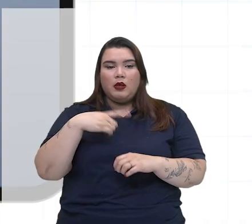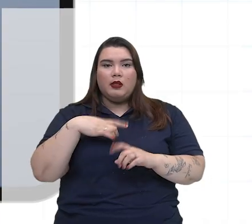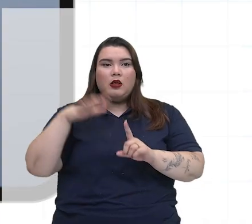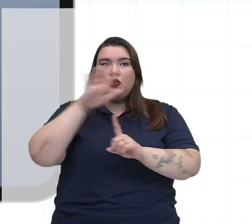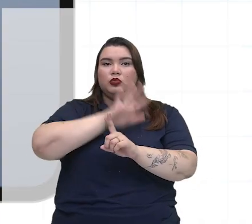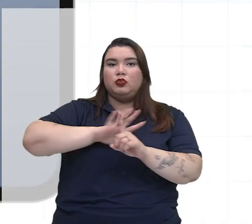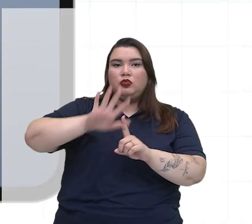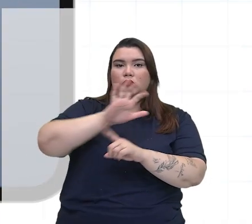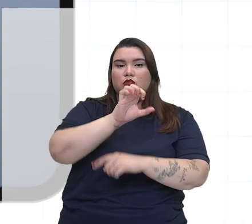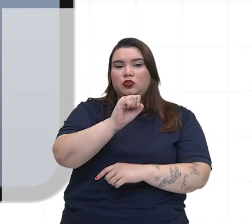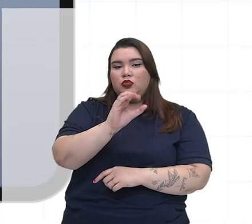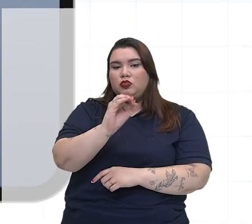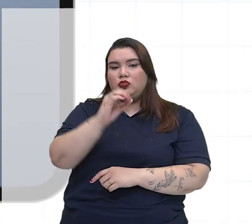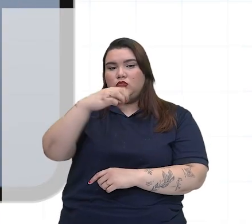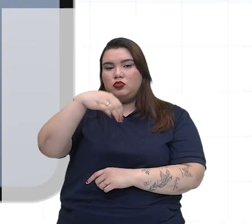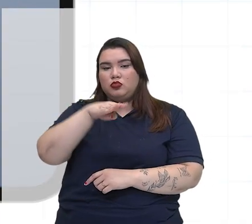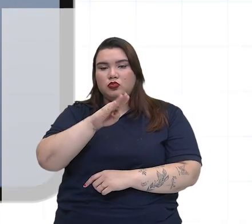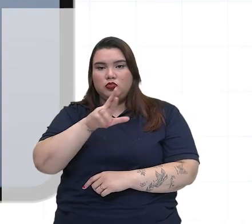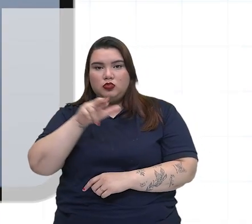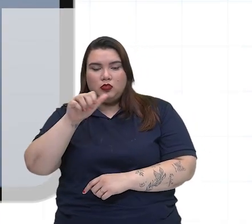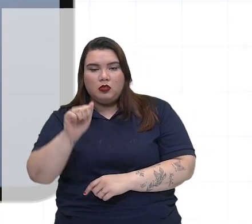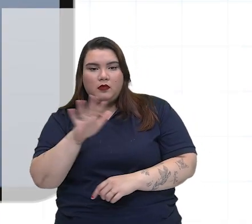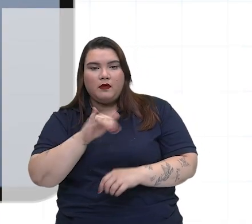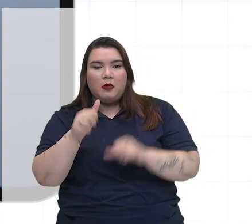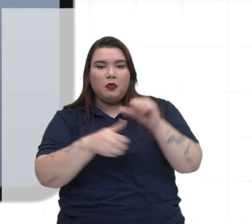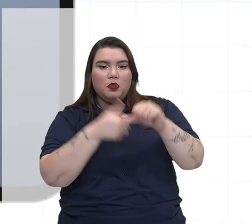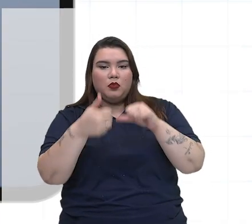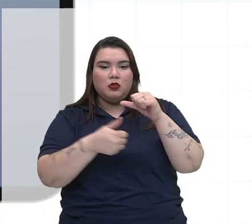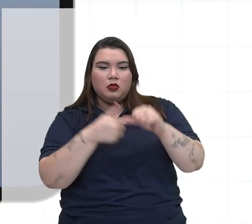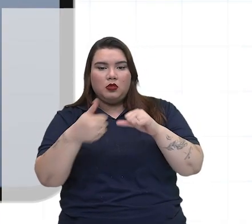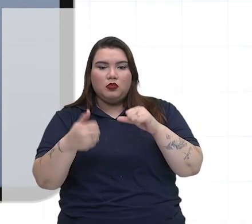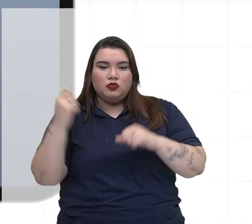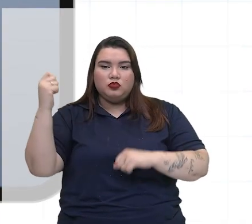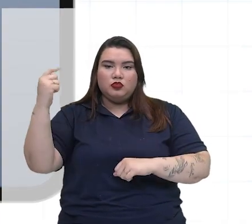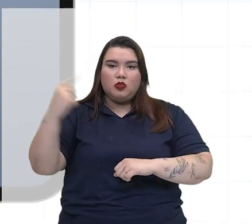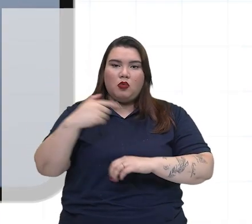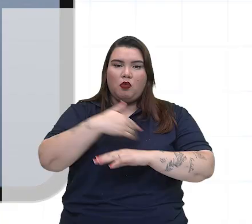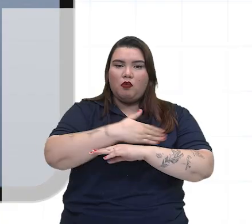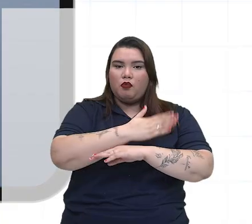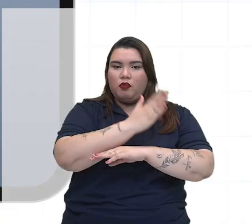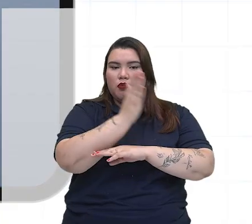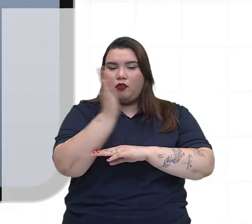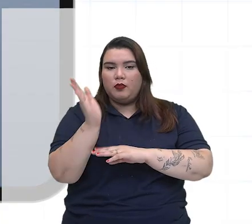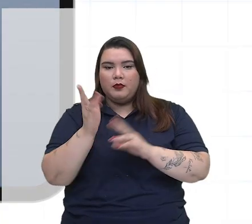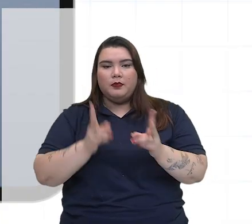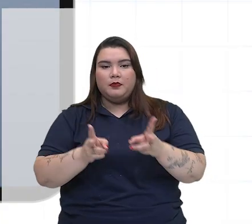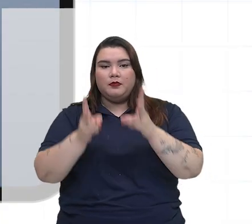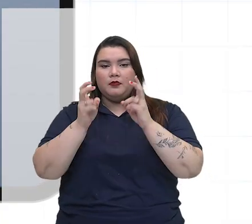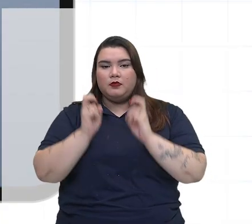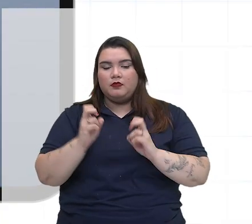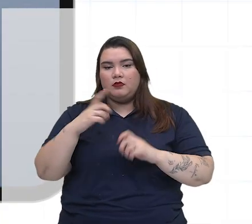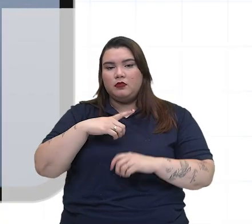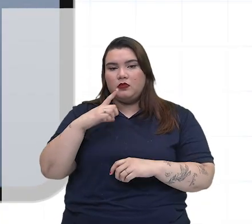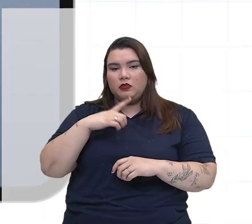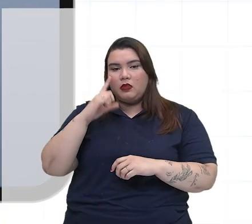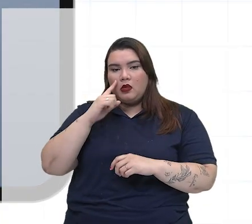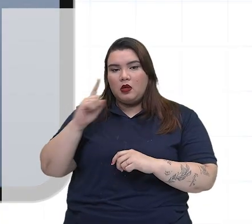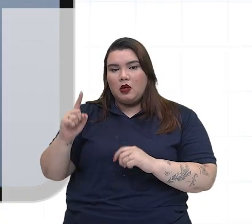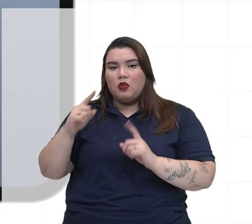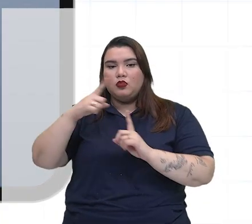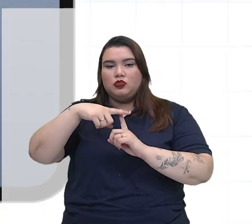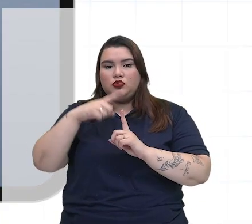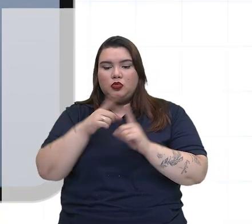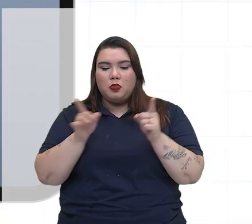que ela vai mudando ao longo do dia. Em alguns momentos, observem que ela está mais